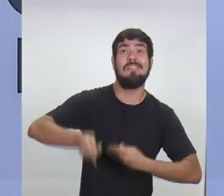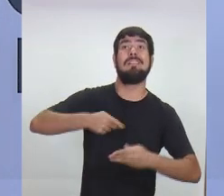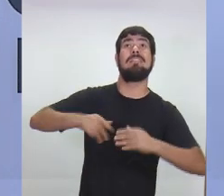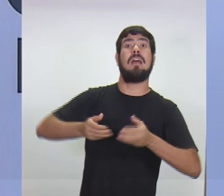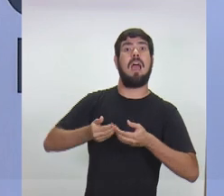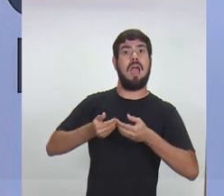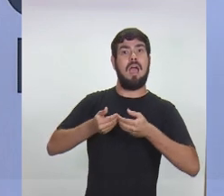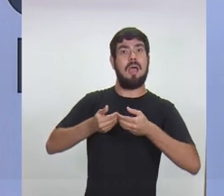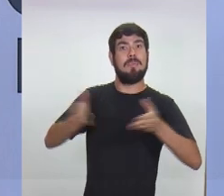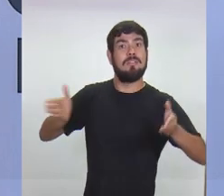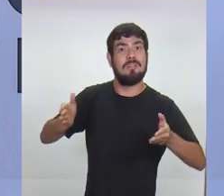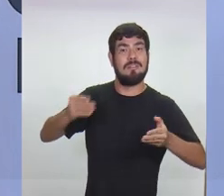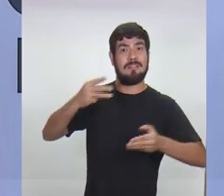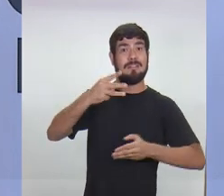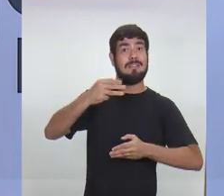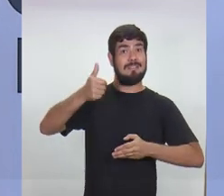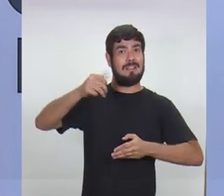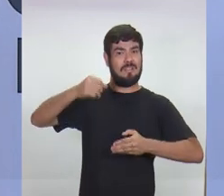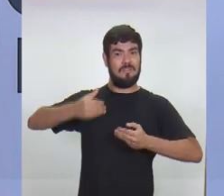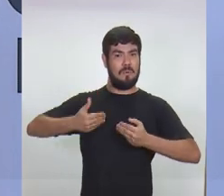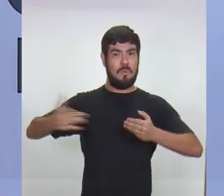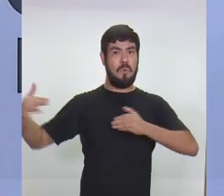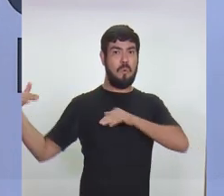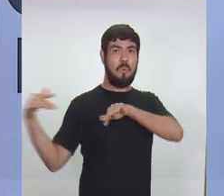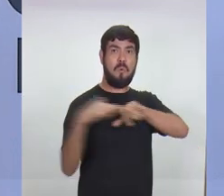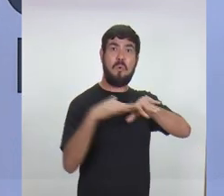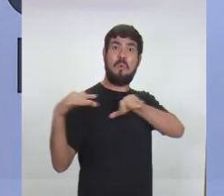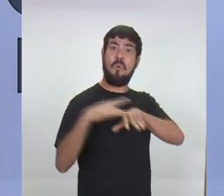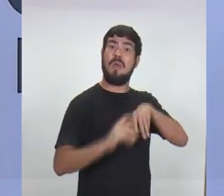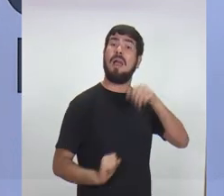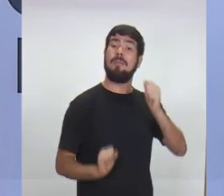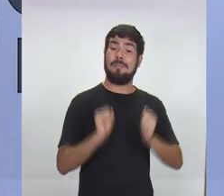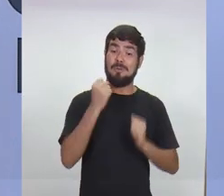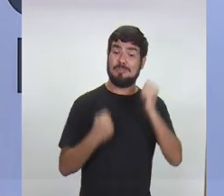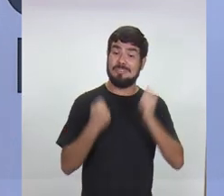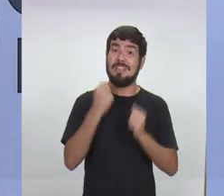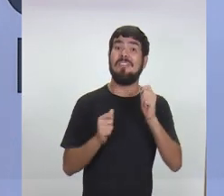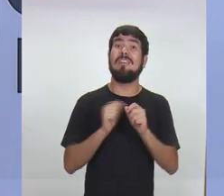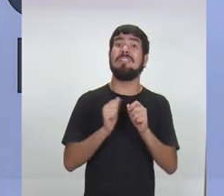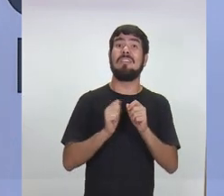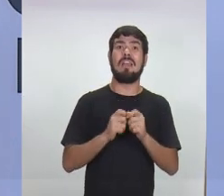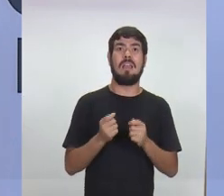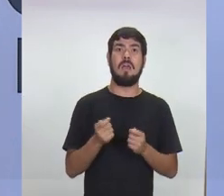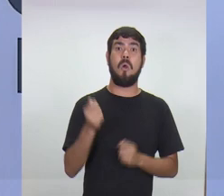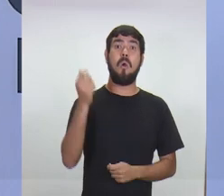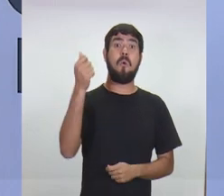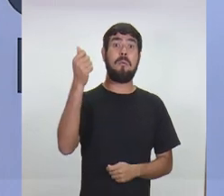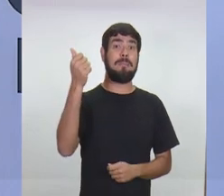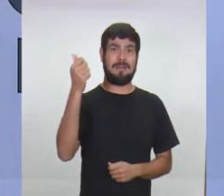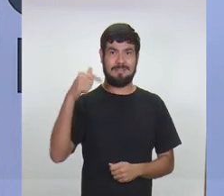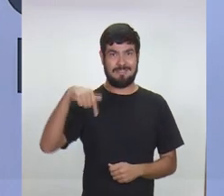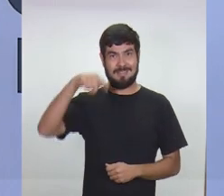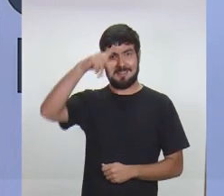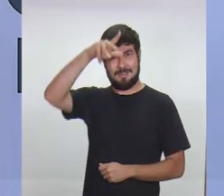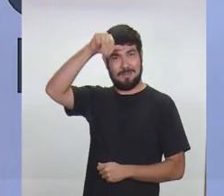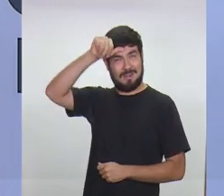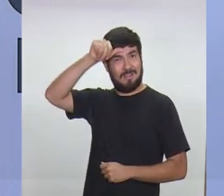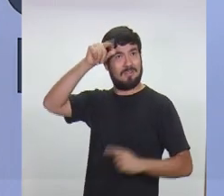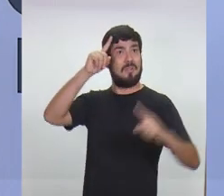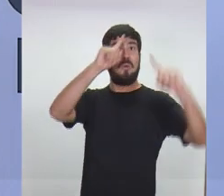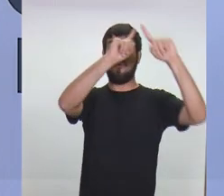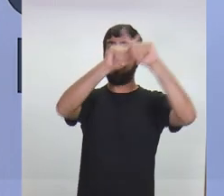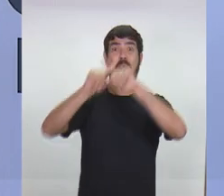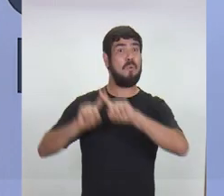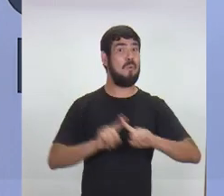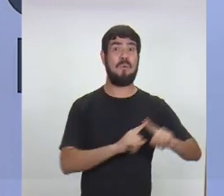abertura da feira 19 o escoamento da produção ela vai fazer com que a gente tem um preço mais competitivo hoje tudo que sai daqui e vai por via